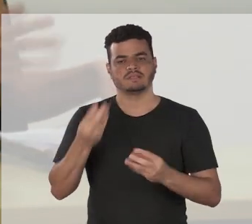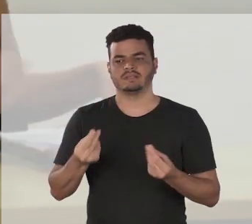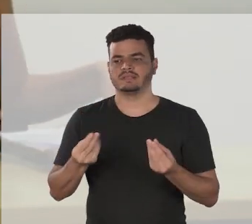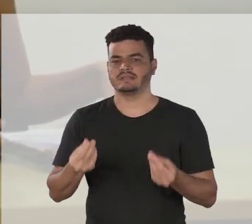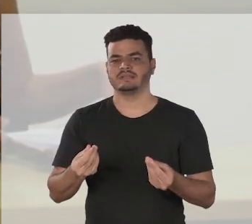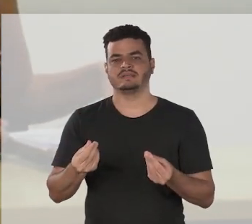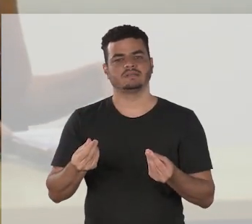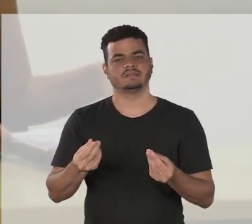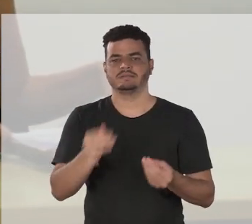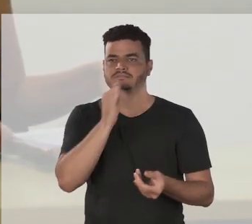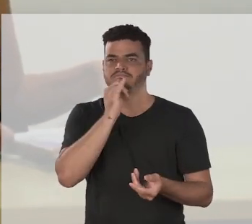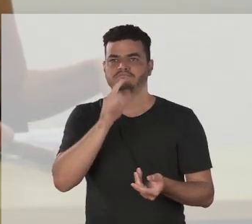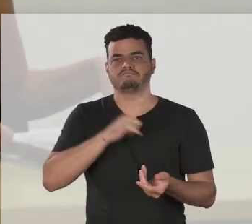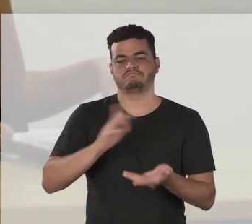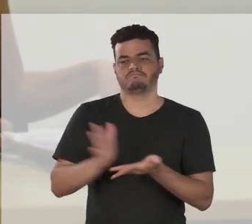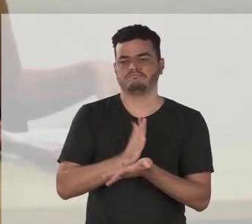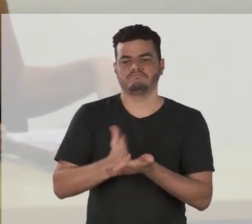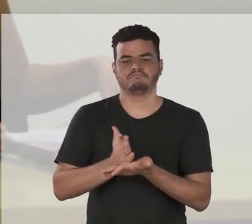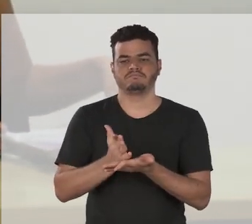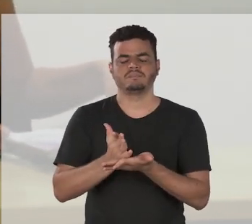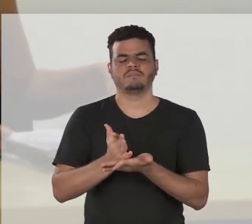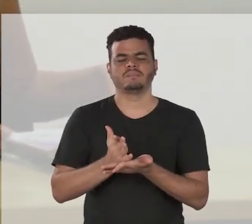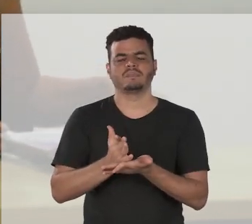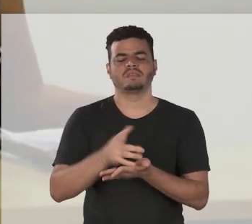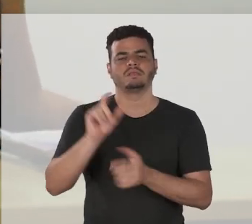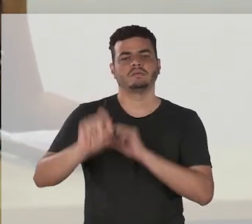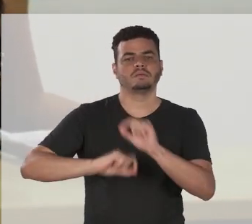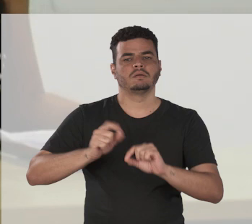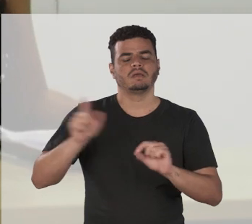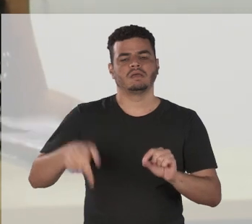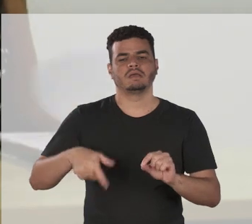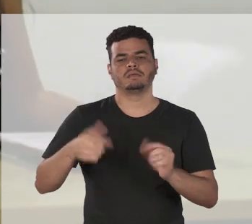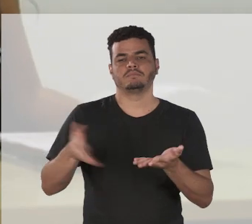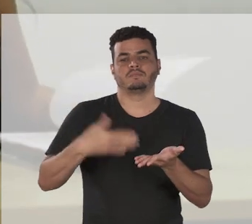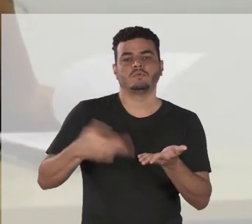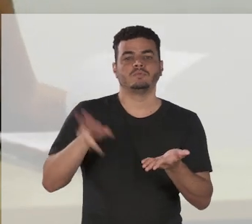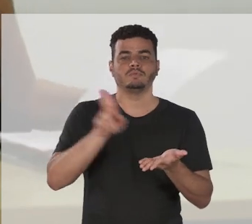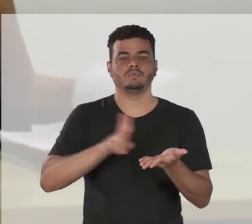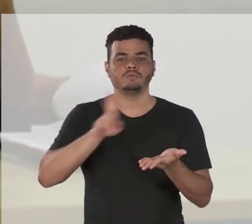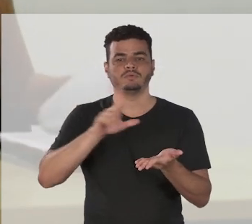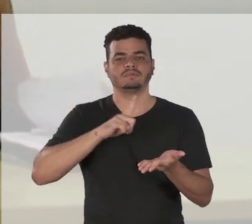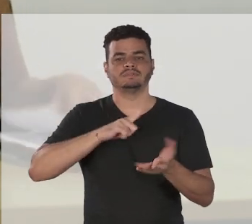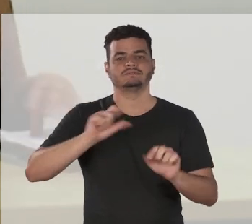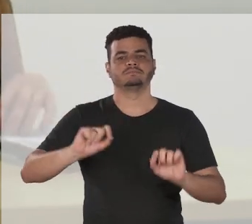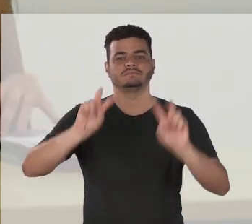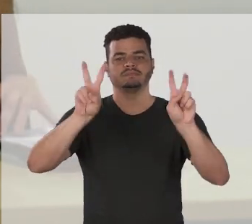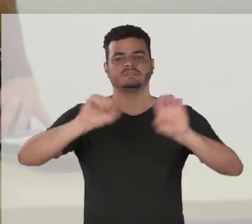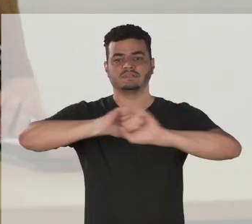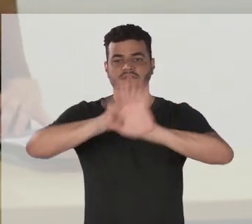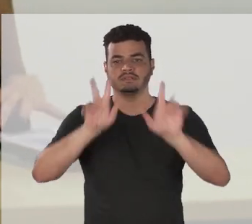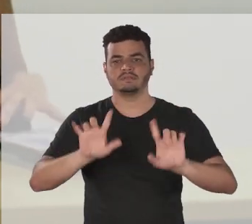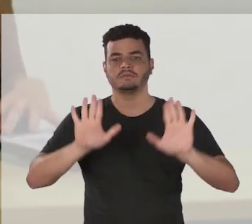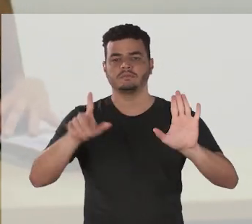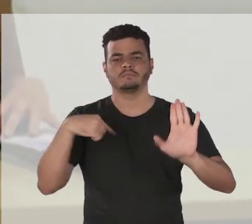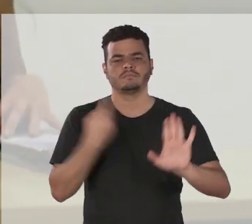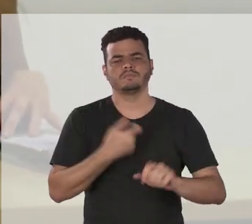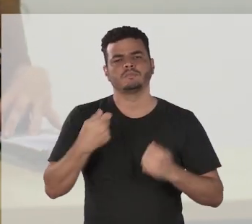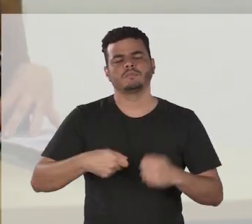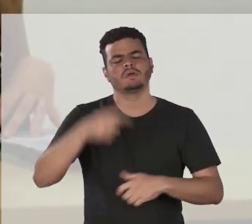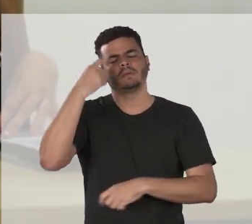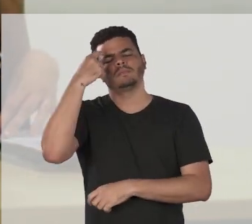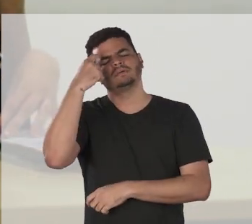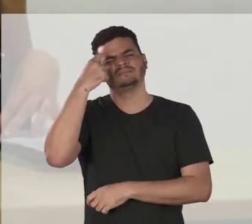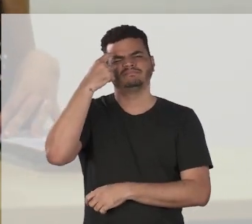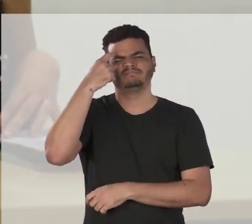Com todo o tema dos escravos. Então, temos que pensar, esses textos não tem que dar a eles, ou tem que dá-los,